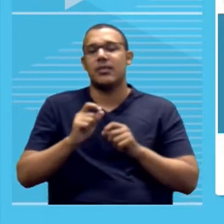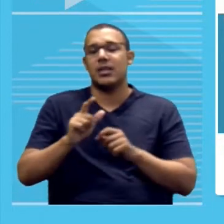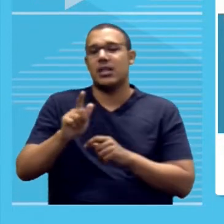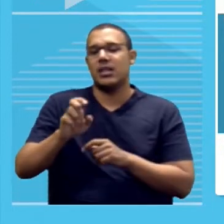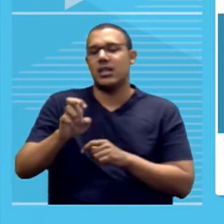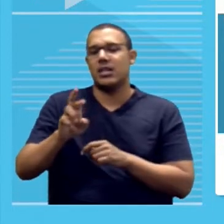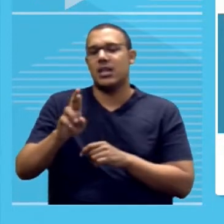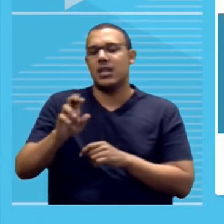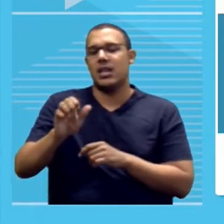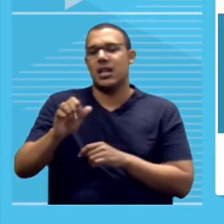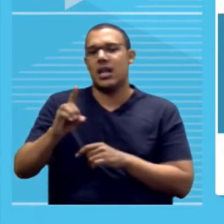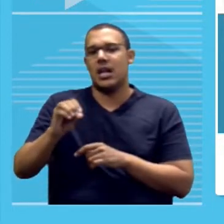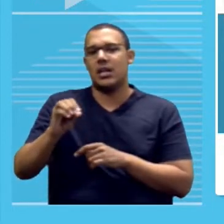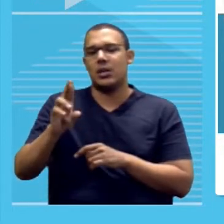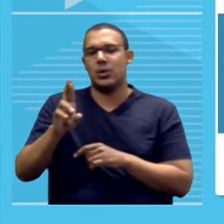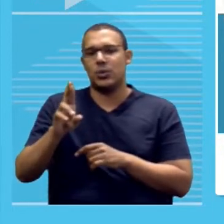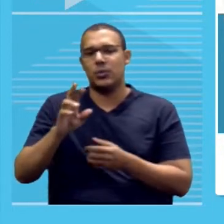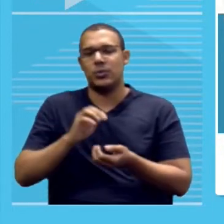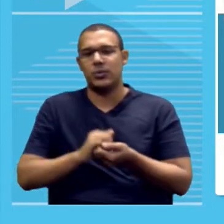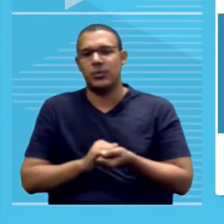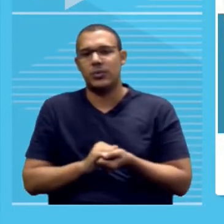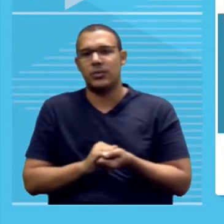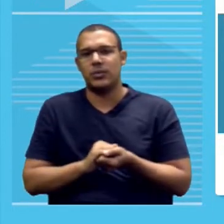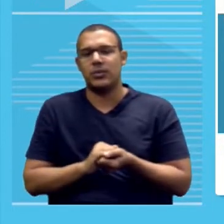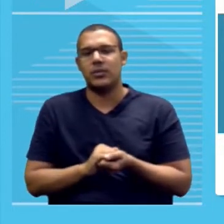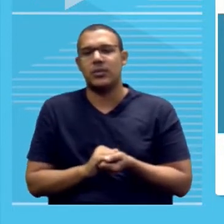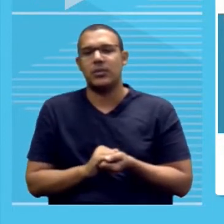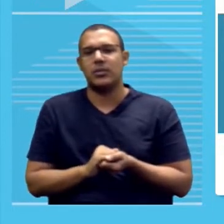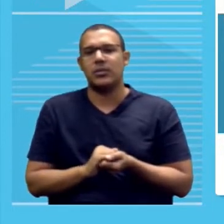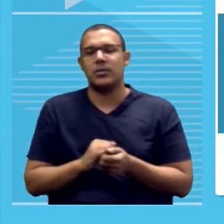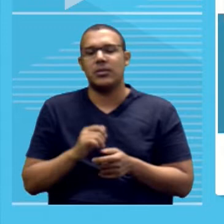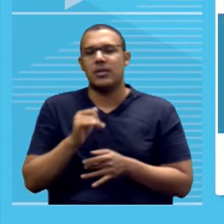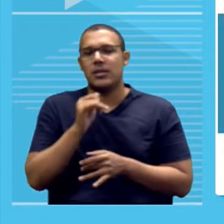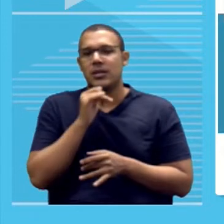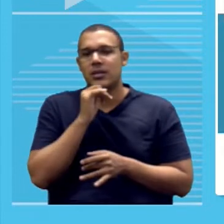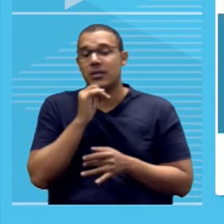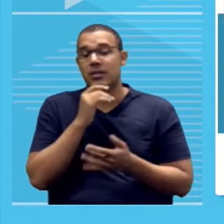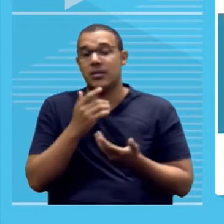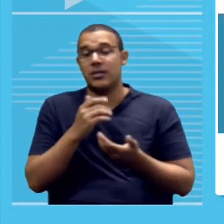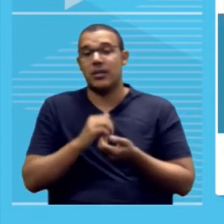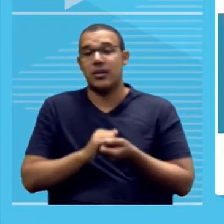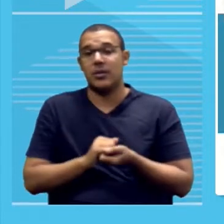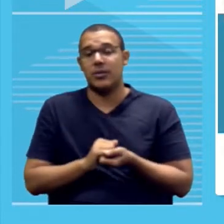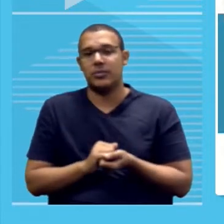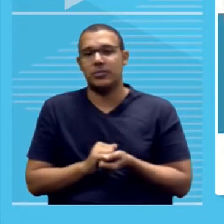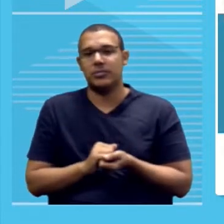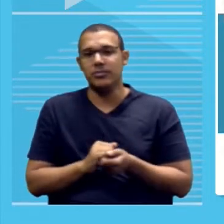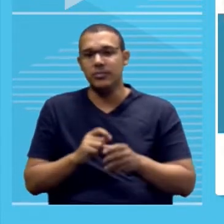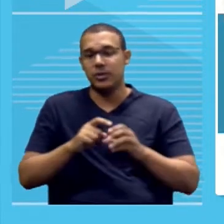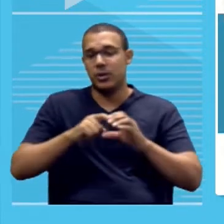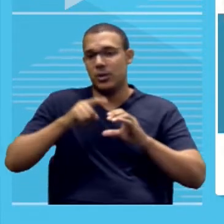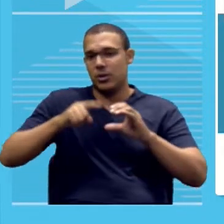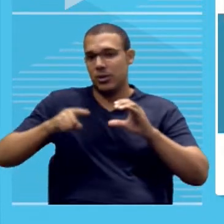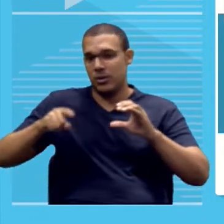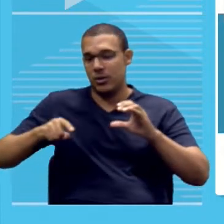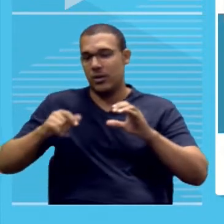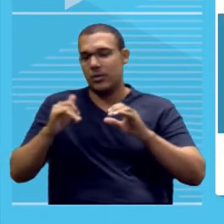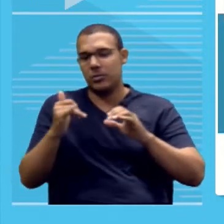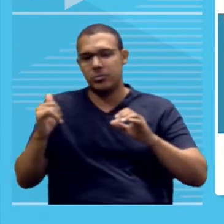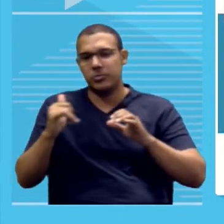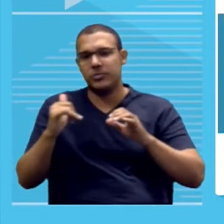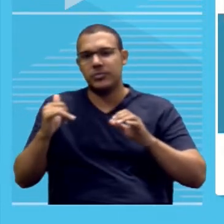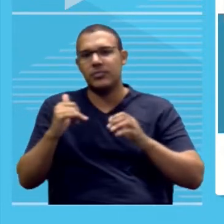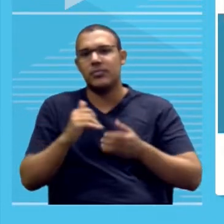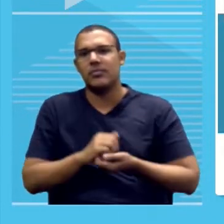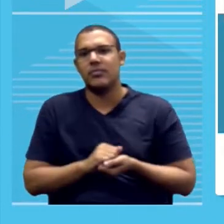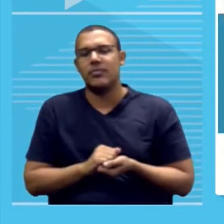gerador. E o que gera alguma coisa. No nosso caso, ele vai servir para gerar uma corrente elétrica. E essa